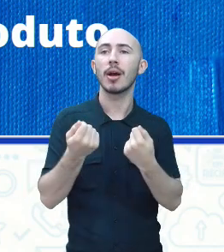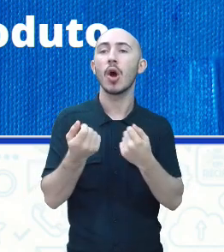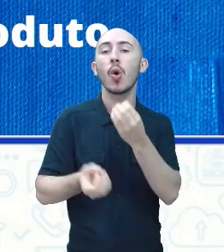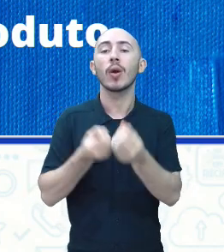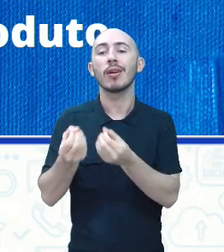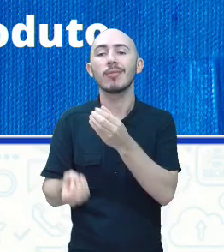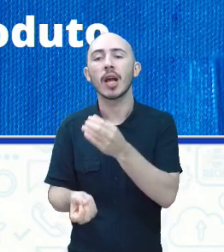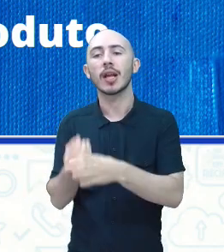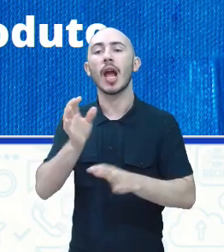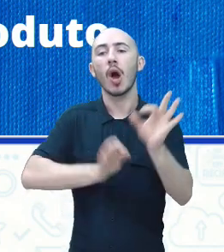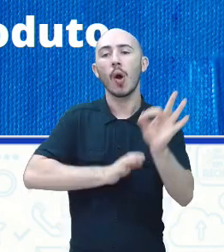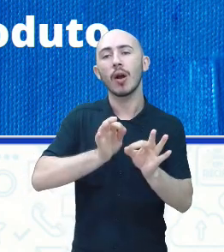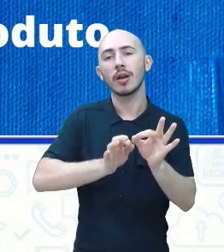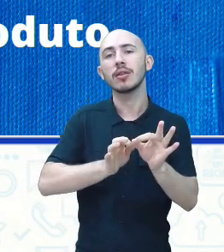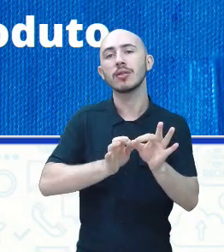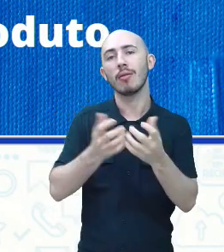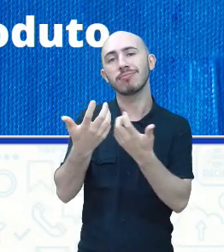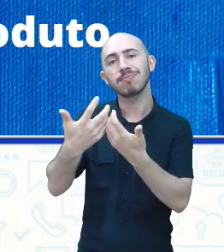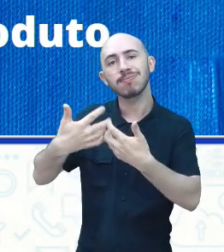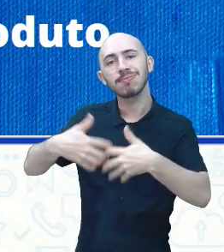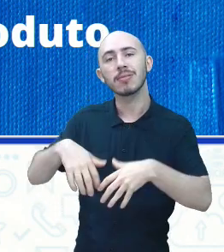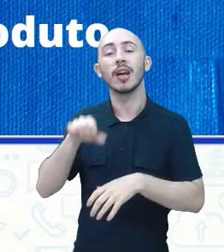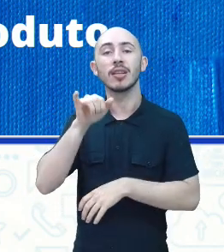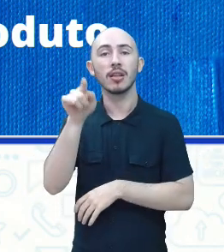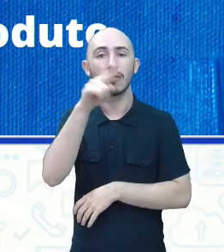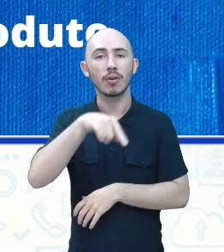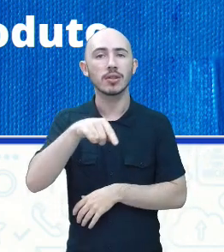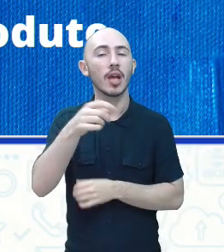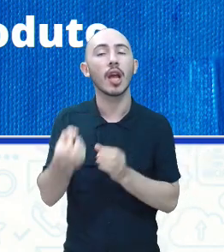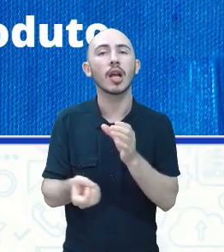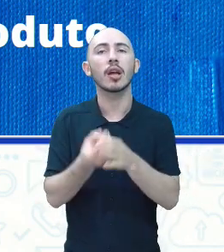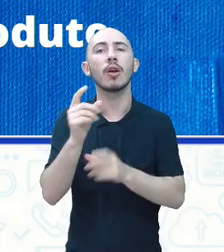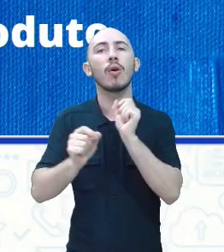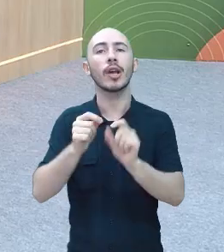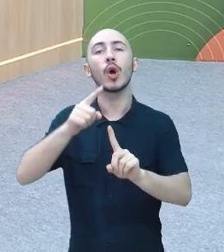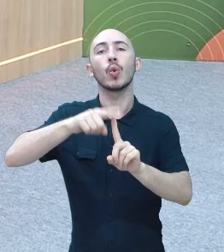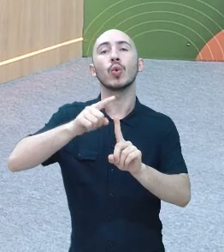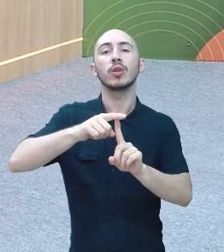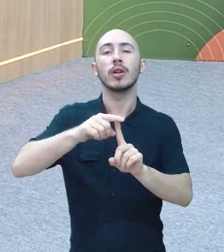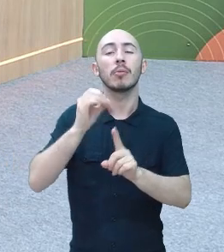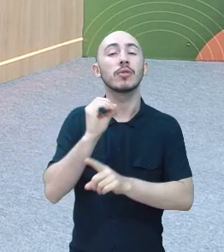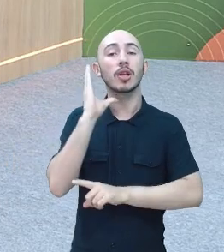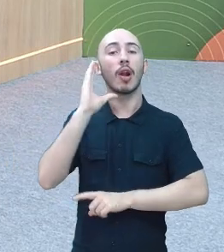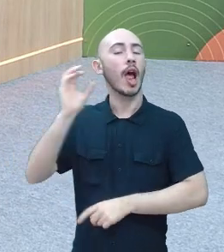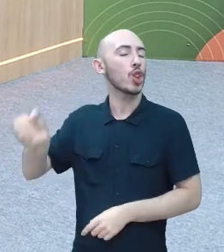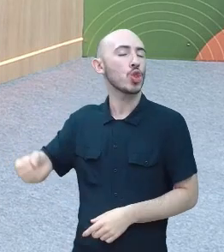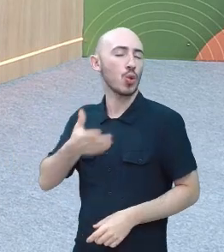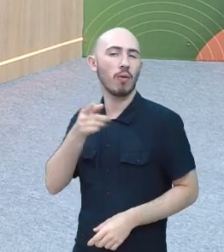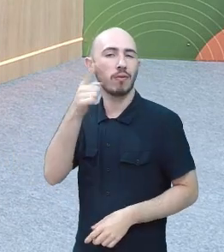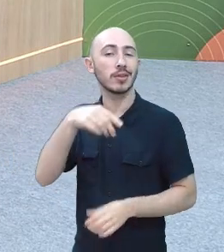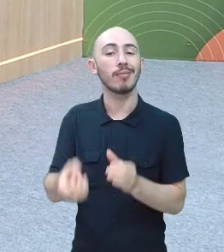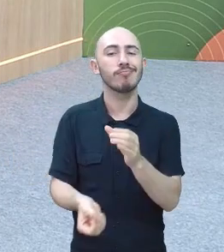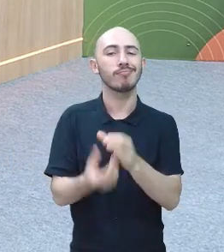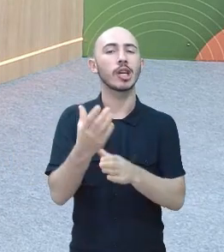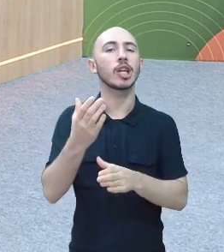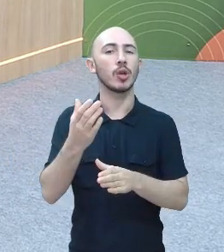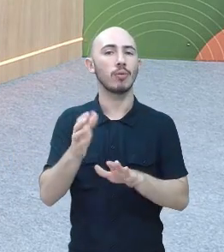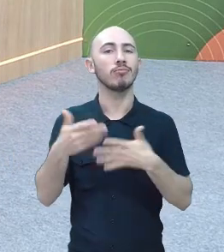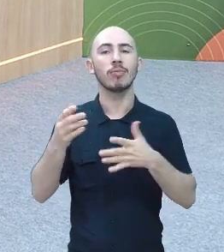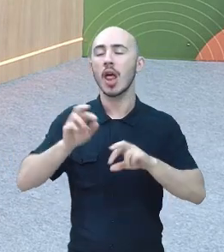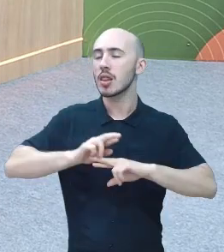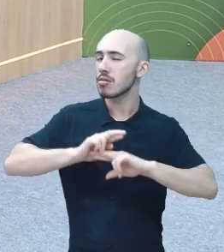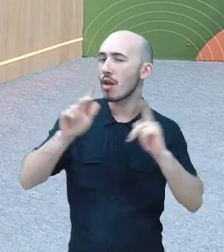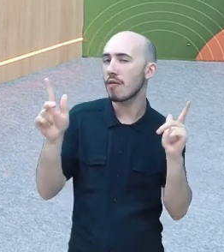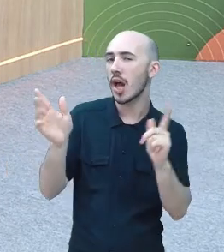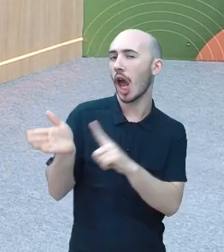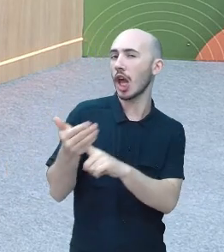desse objeto. Então, imagine que você inventou aí um tipo novo de celular, um celular diferenciado,